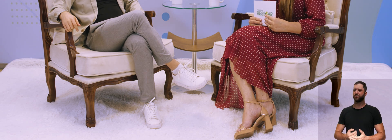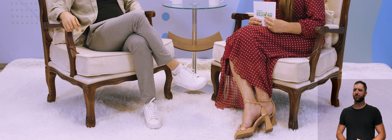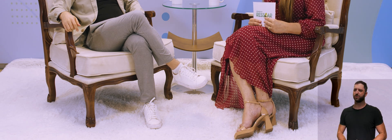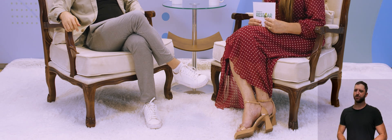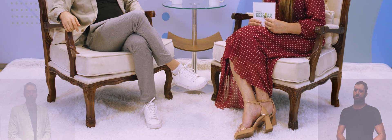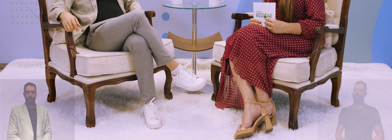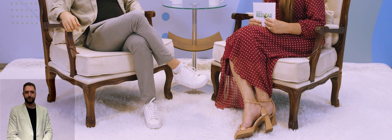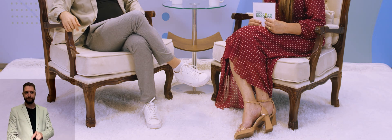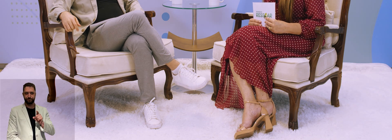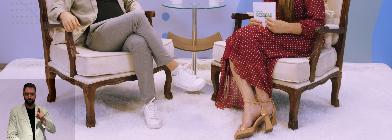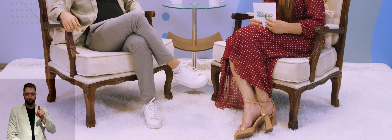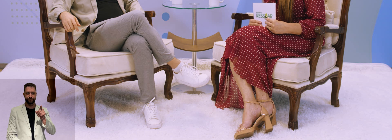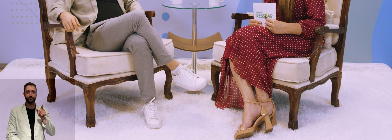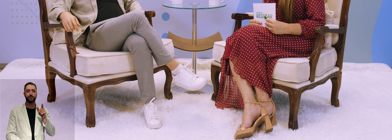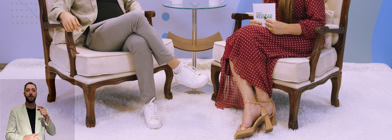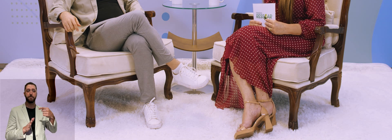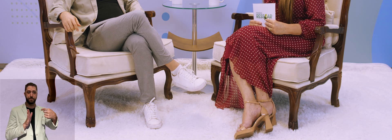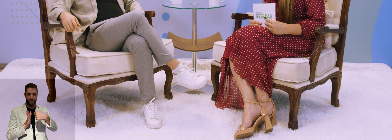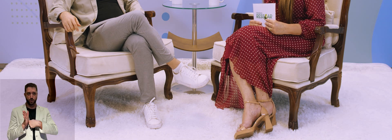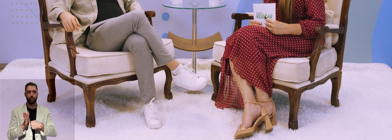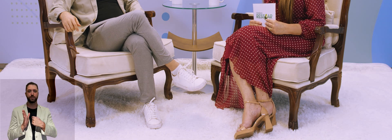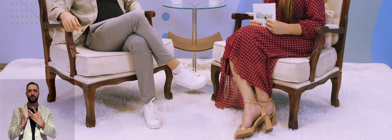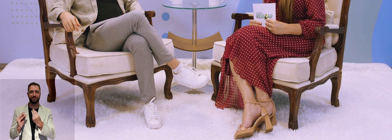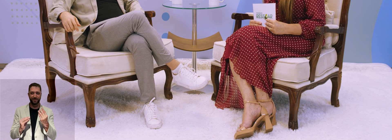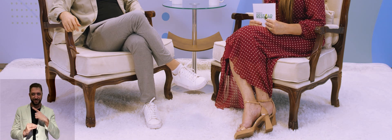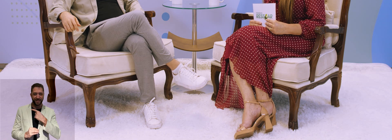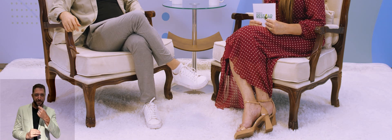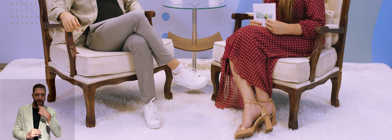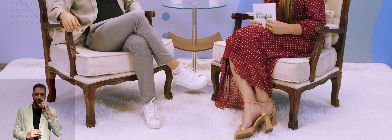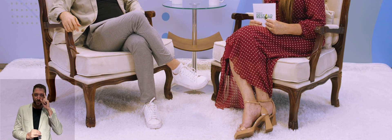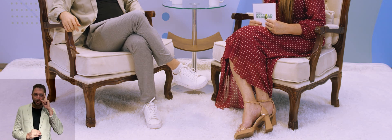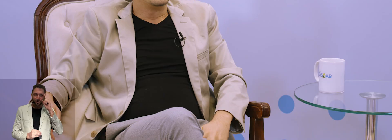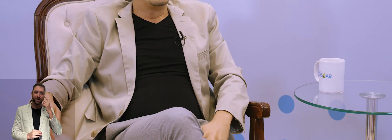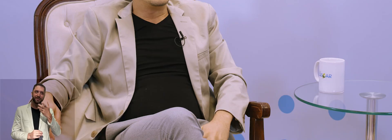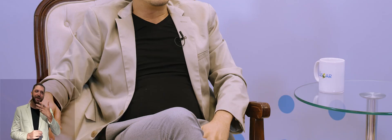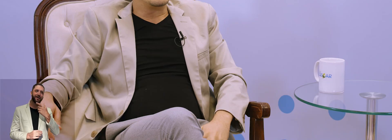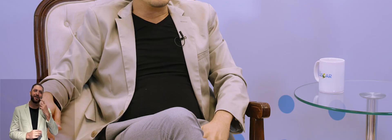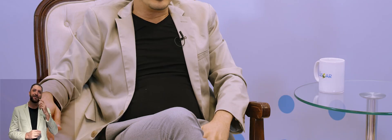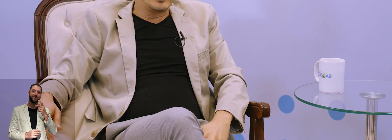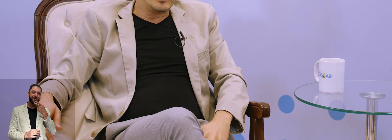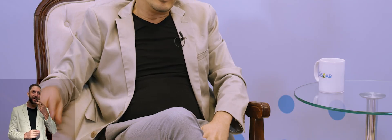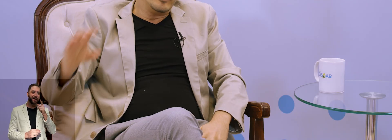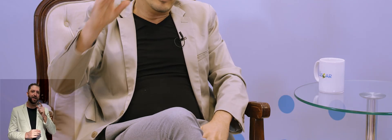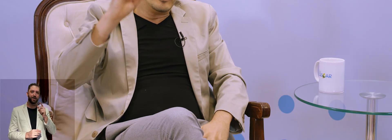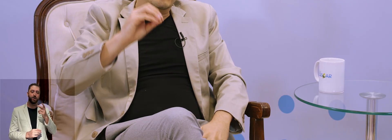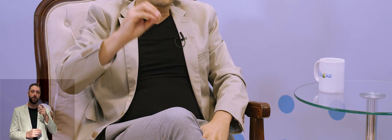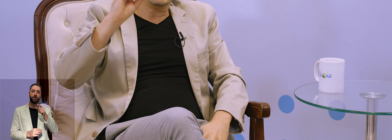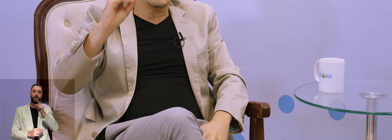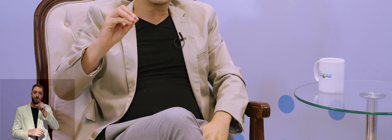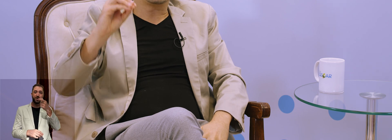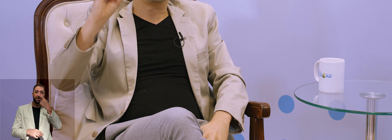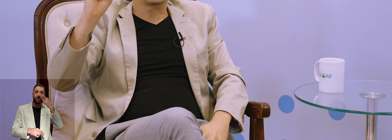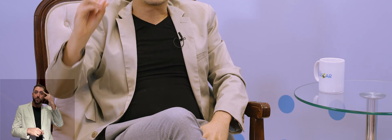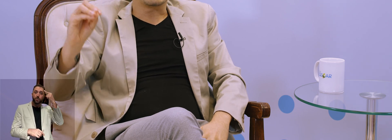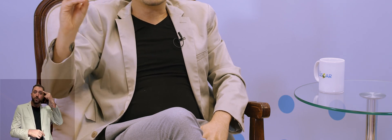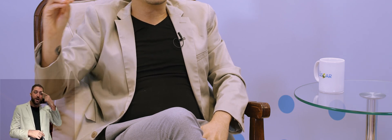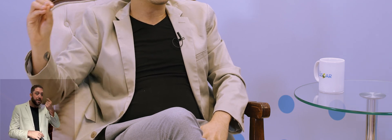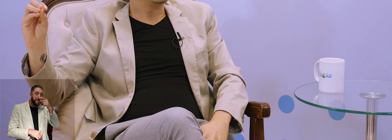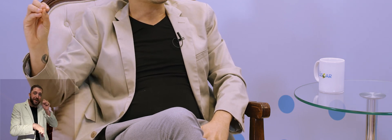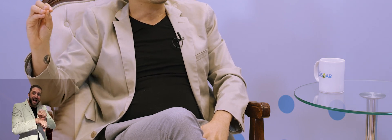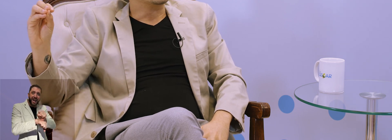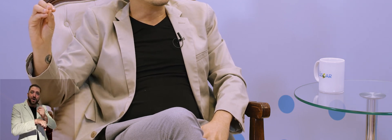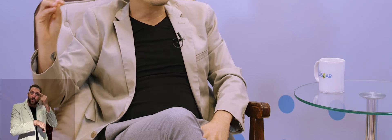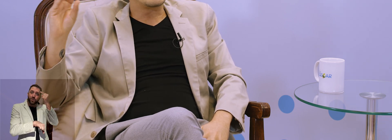viver novamente? Eu acho que essa é a pergunta que mais todo mundo toma remédio quer ouvir, né? Primeiro, não foque em parar o